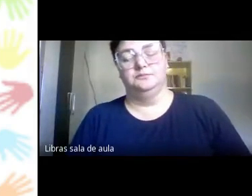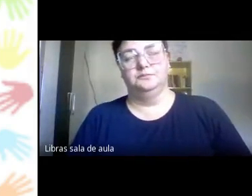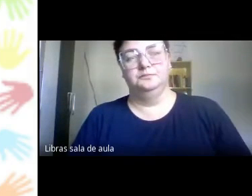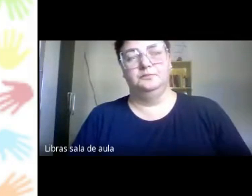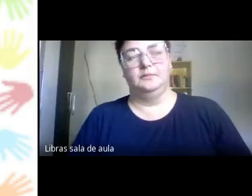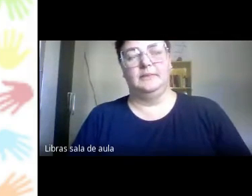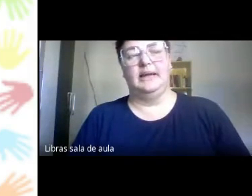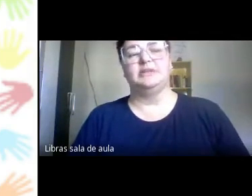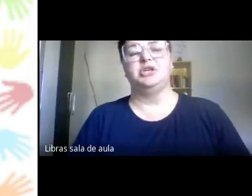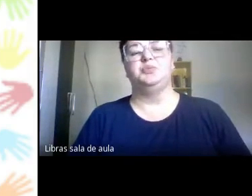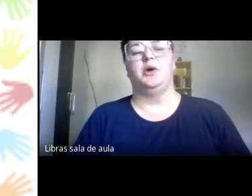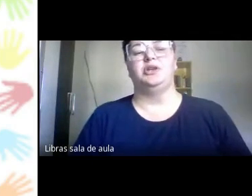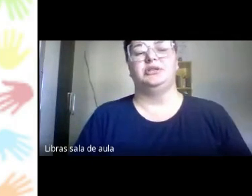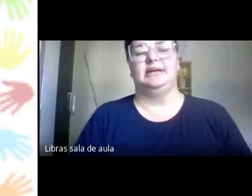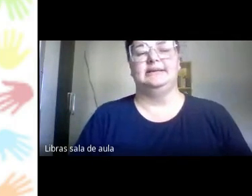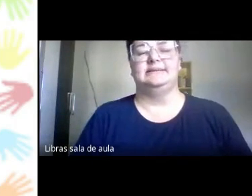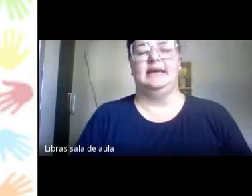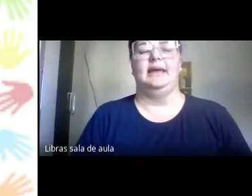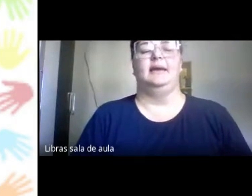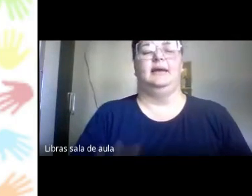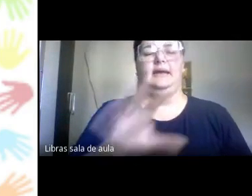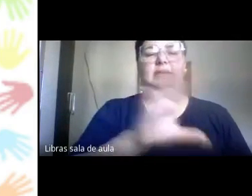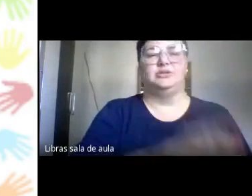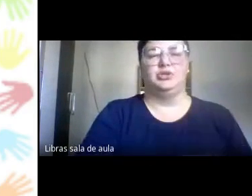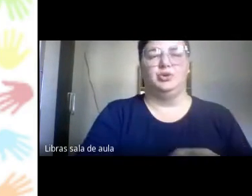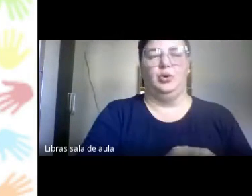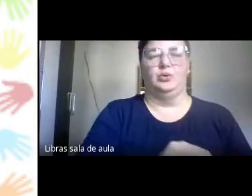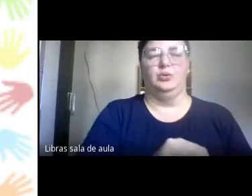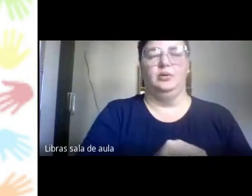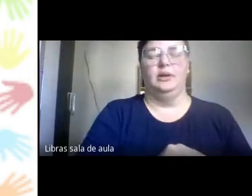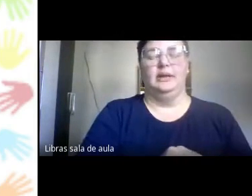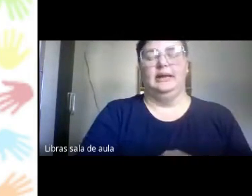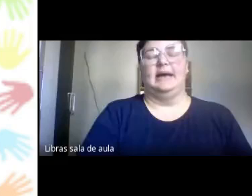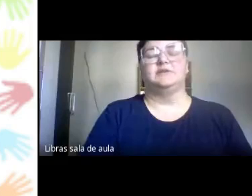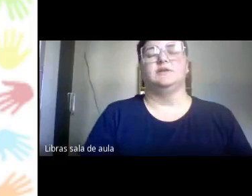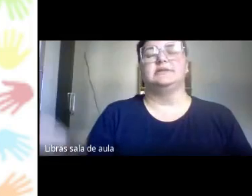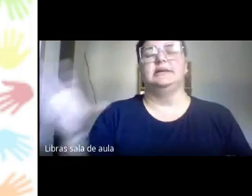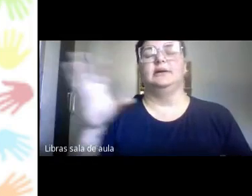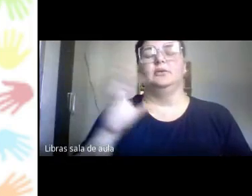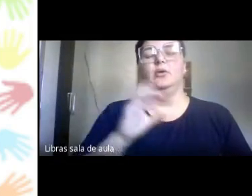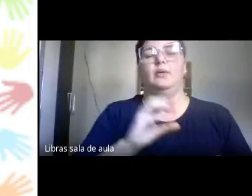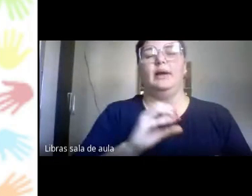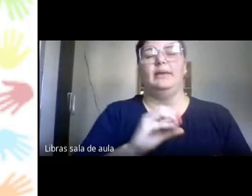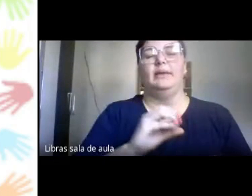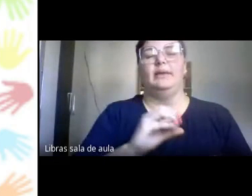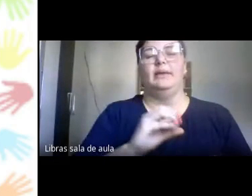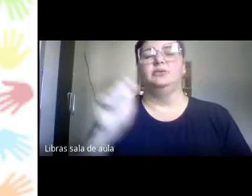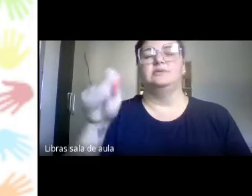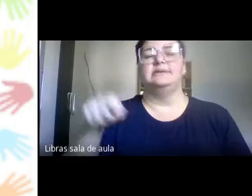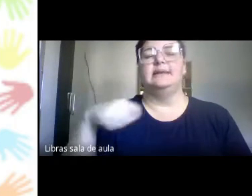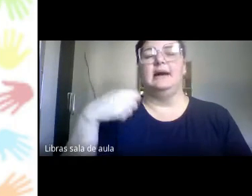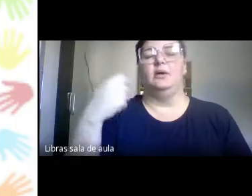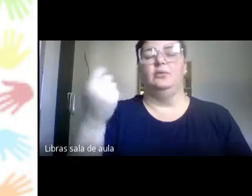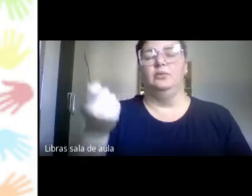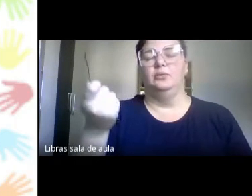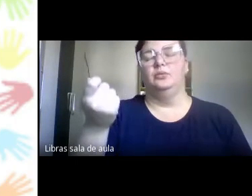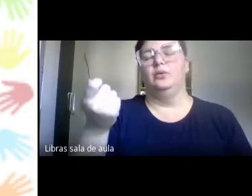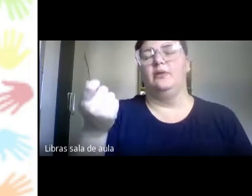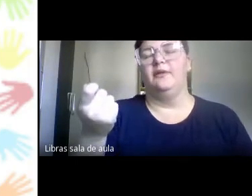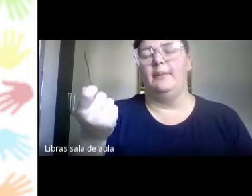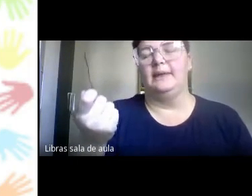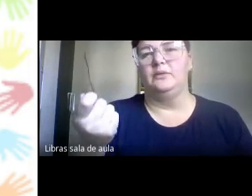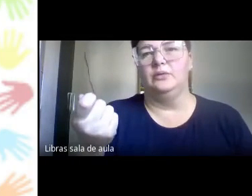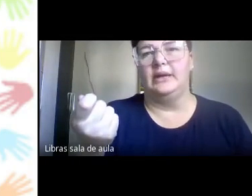surdo, a gente pode trazer este jogo associando com a imagem do sinal